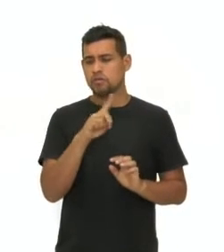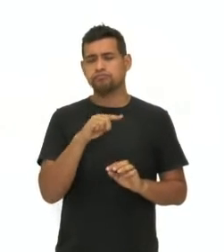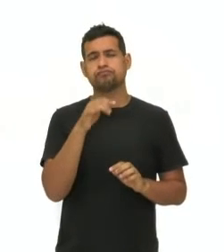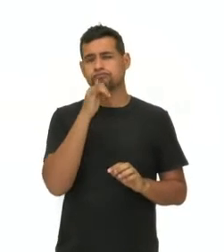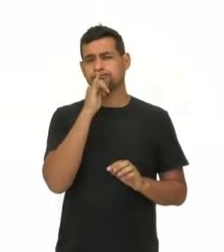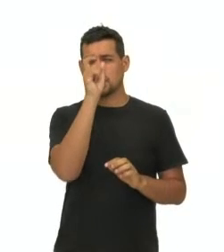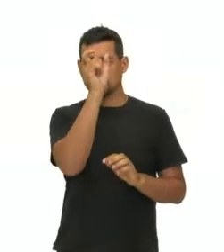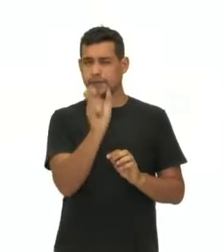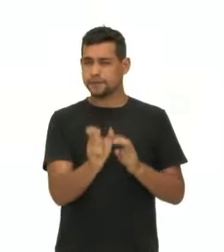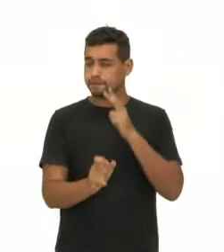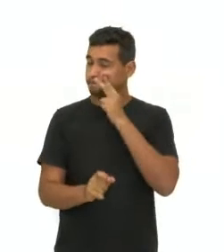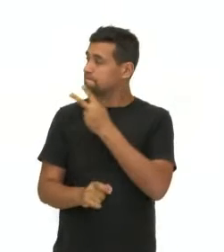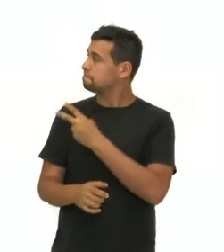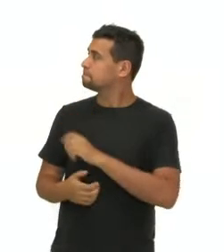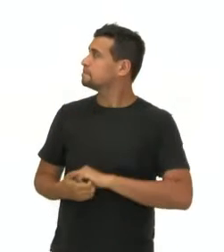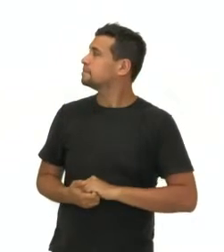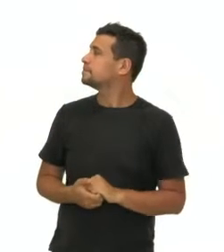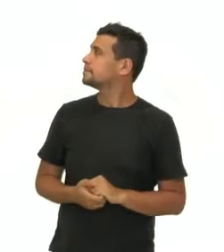nos